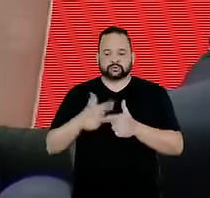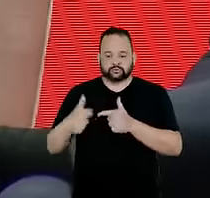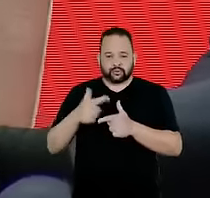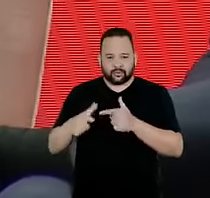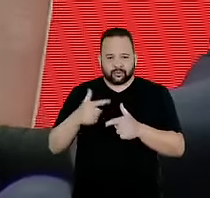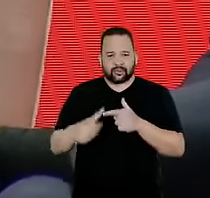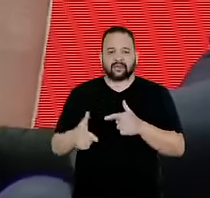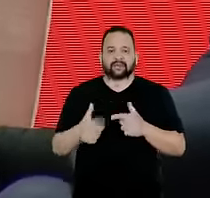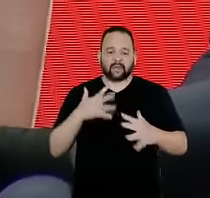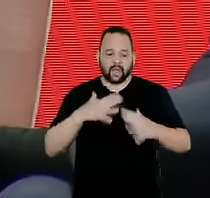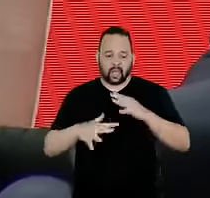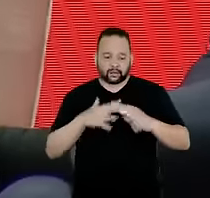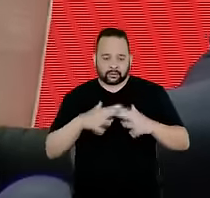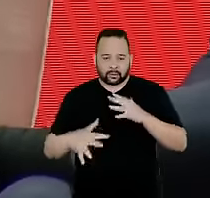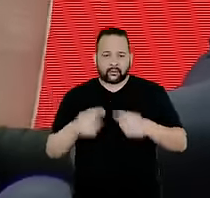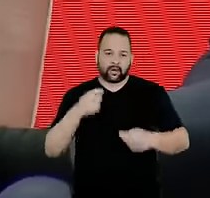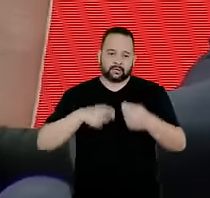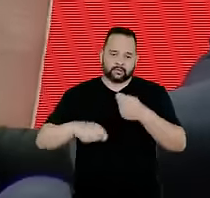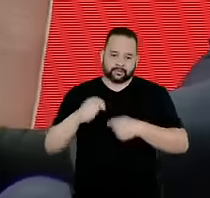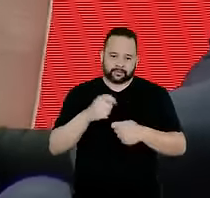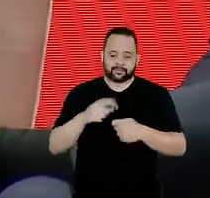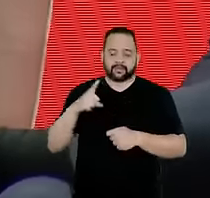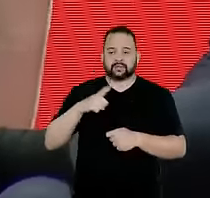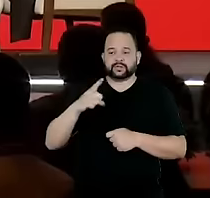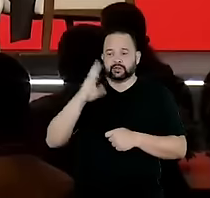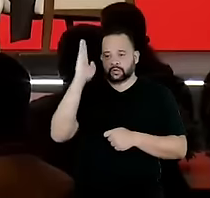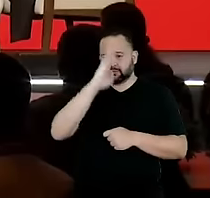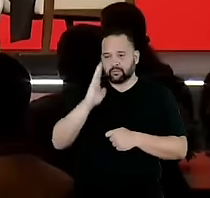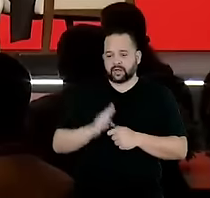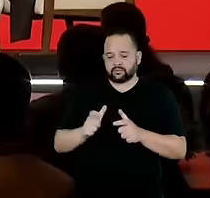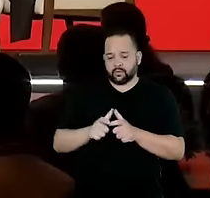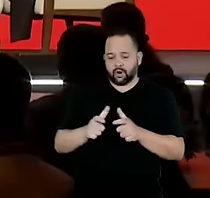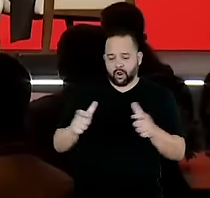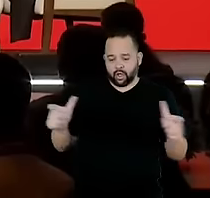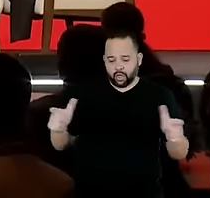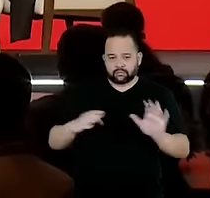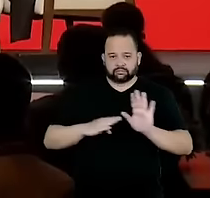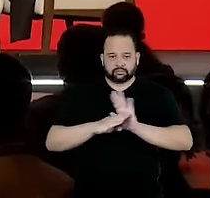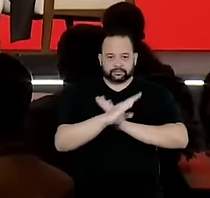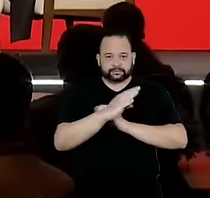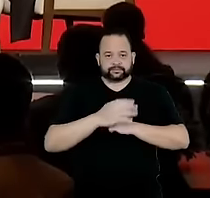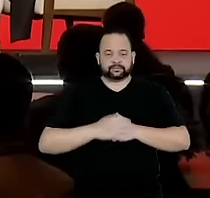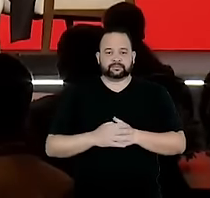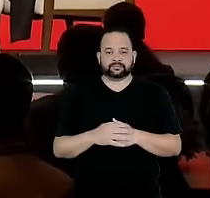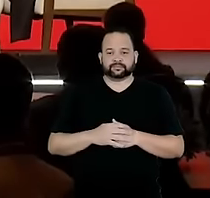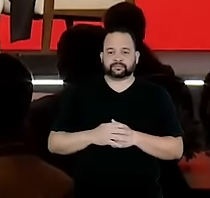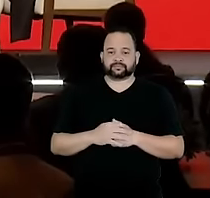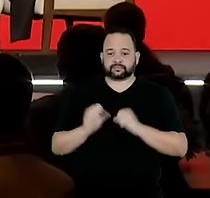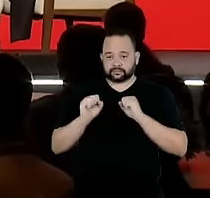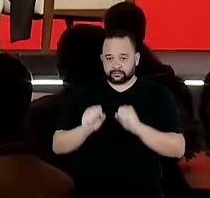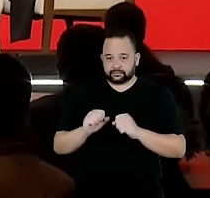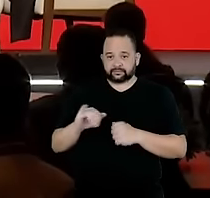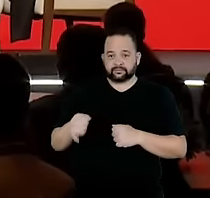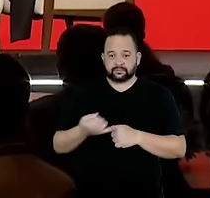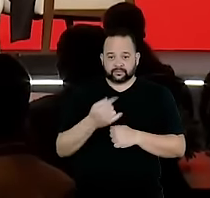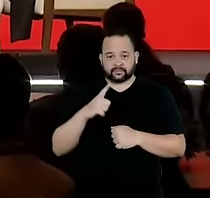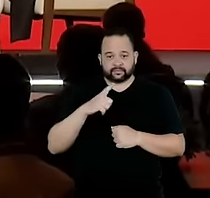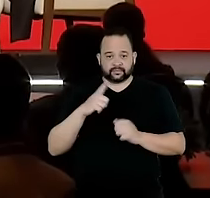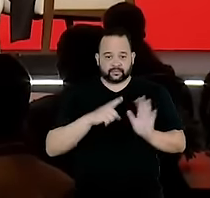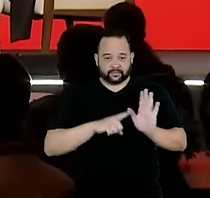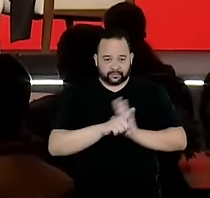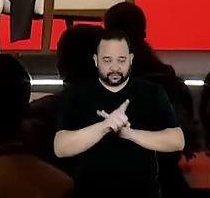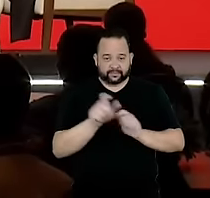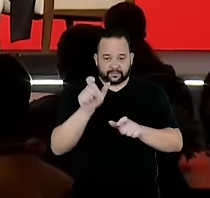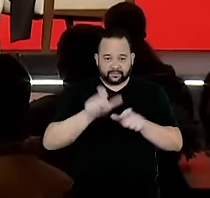país mais produtivo e aumentar o crescimento econômico Fernando posso pegar a palavra aqui que a gente já tem perguntas do público como eu sempre